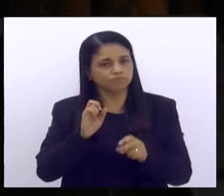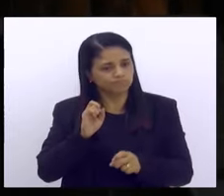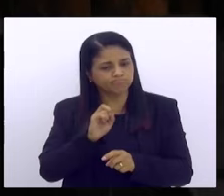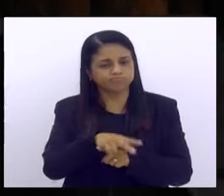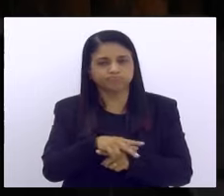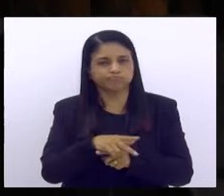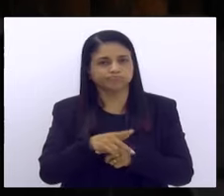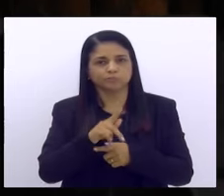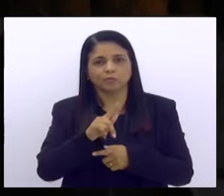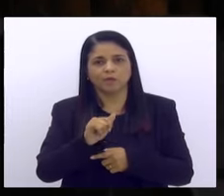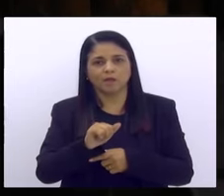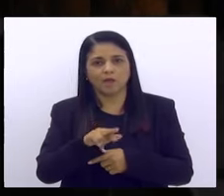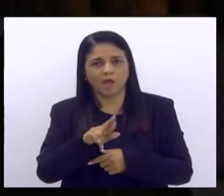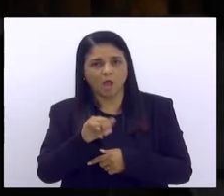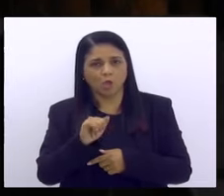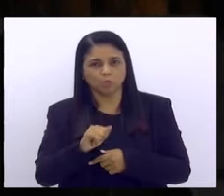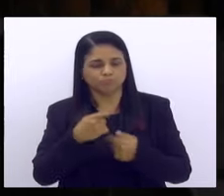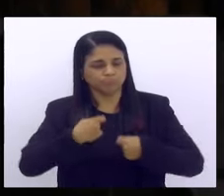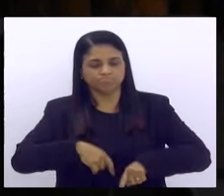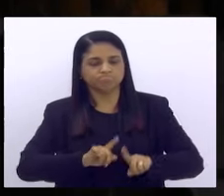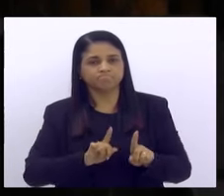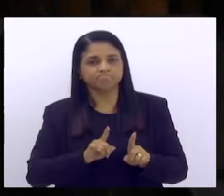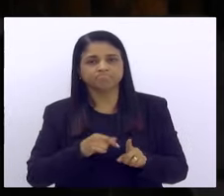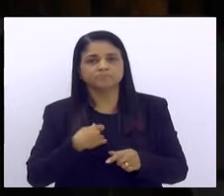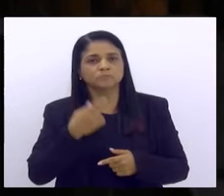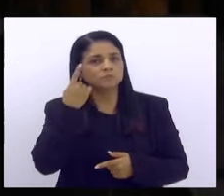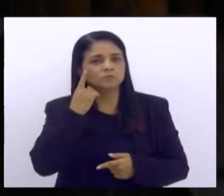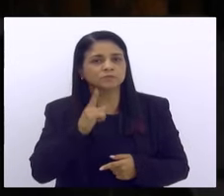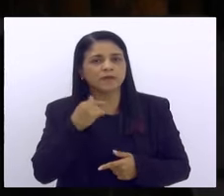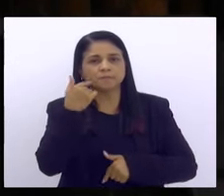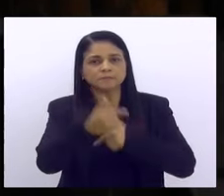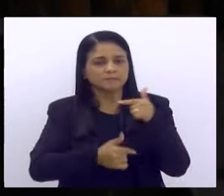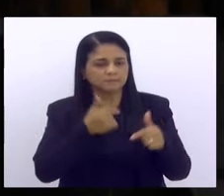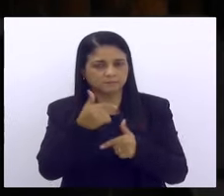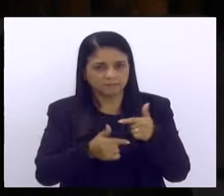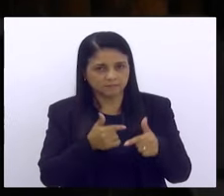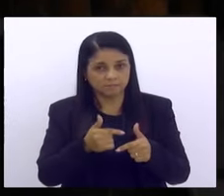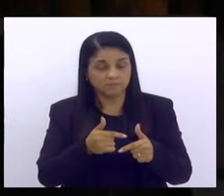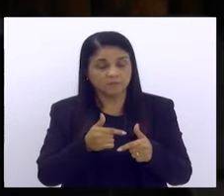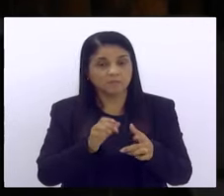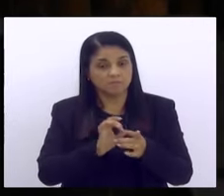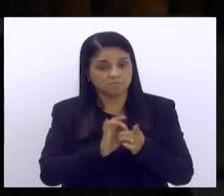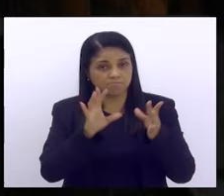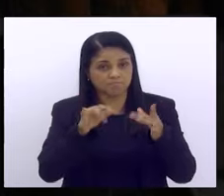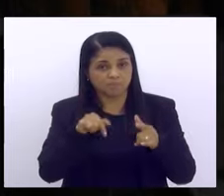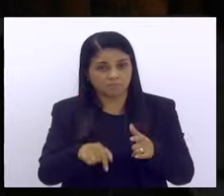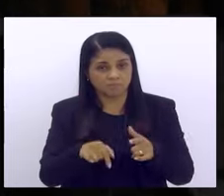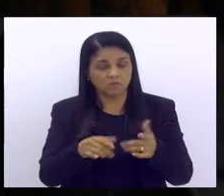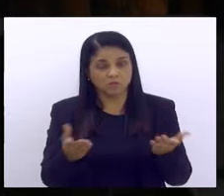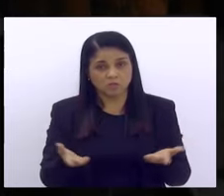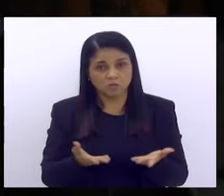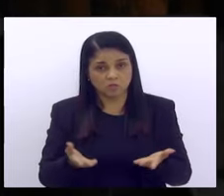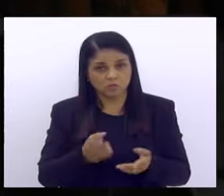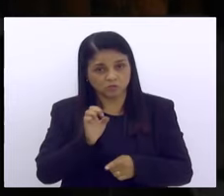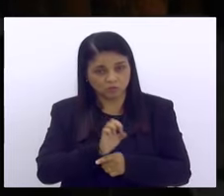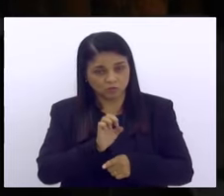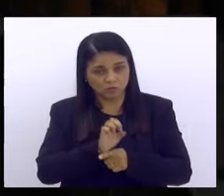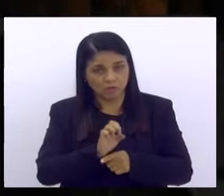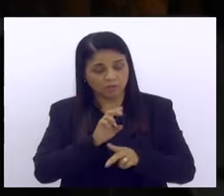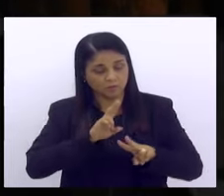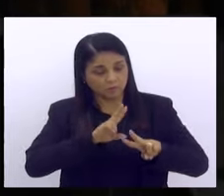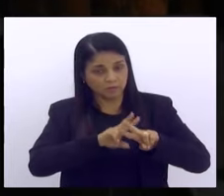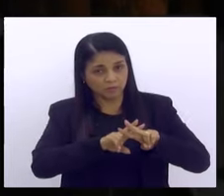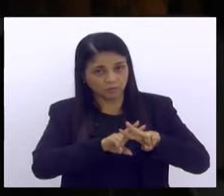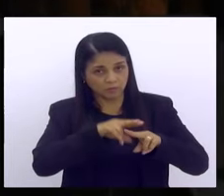mais do que isso, é incompetente porque permitiu que os maiores fascínoras desse Estado, dentro das cadeias no